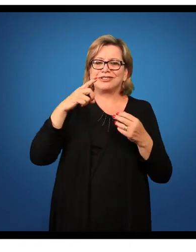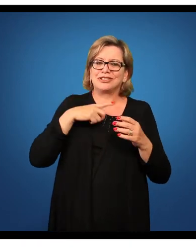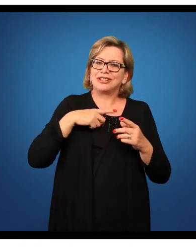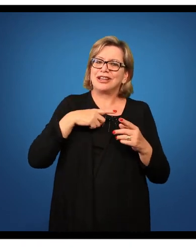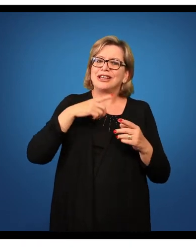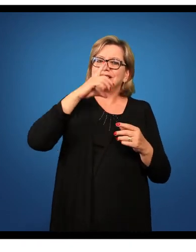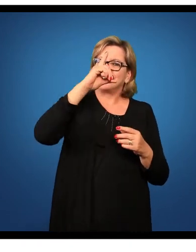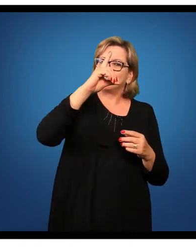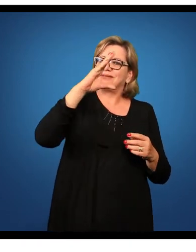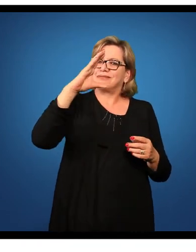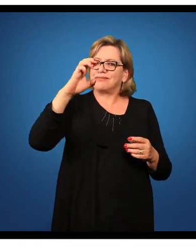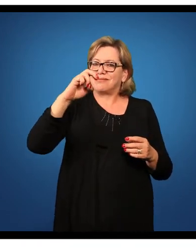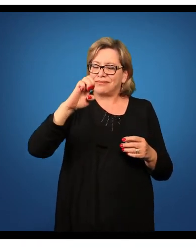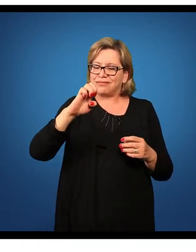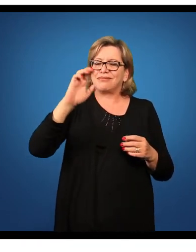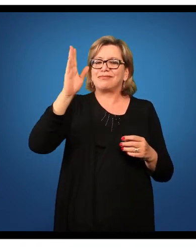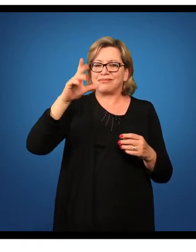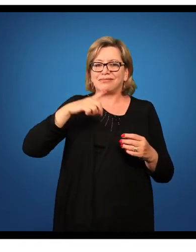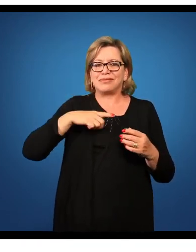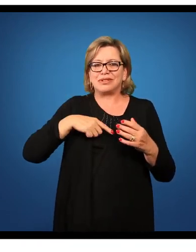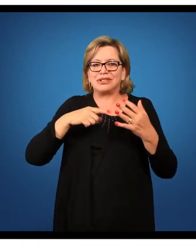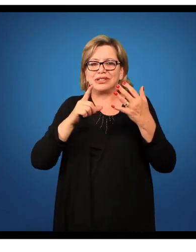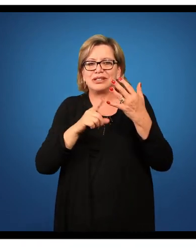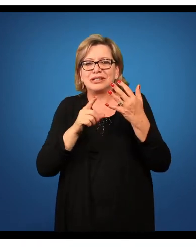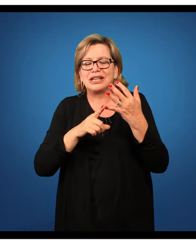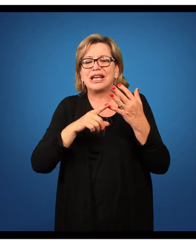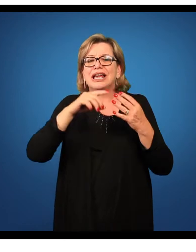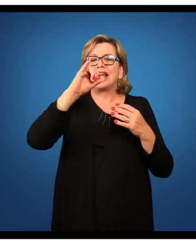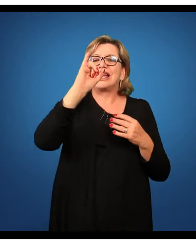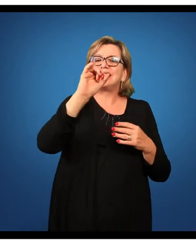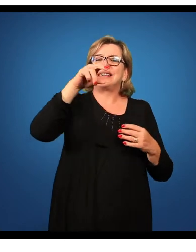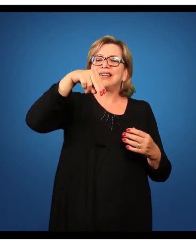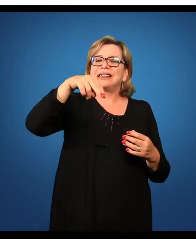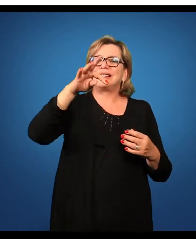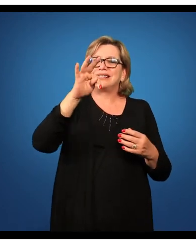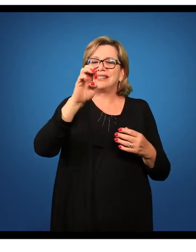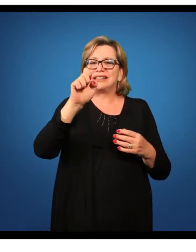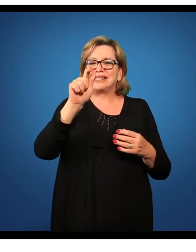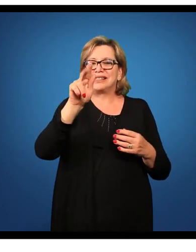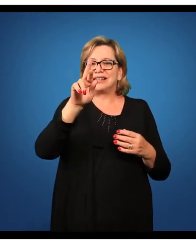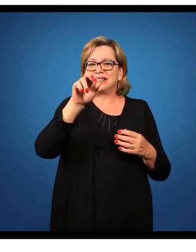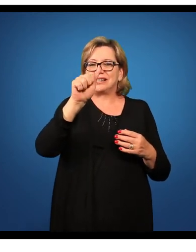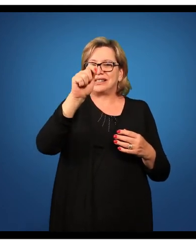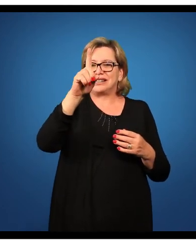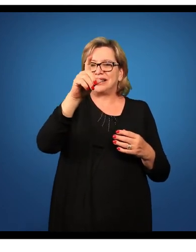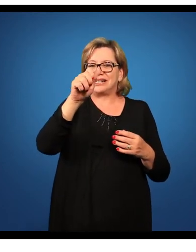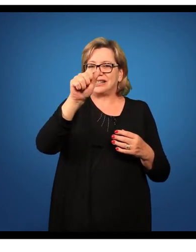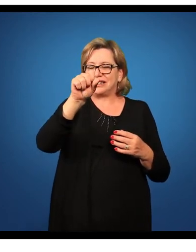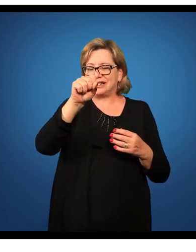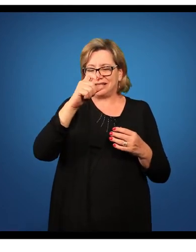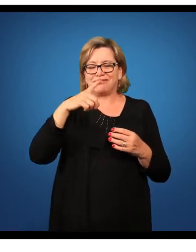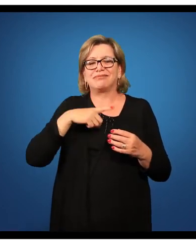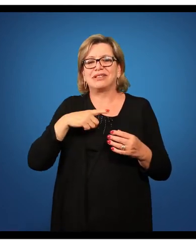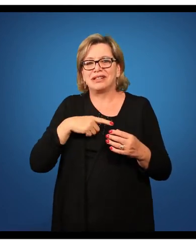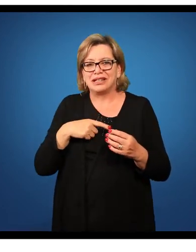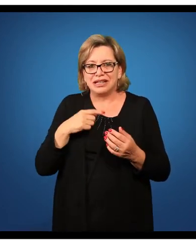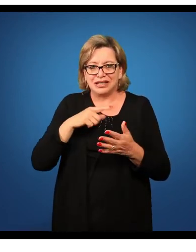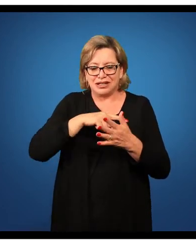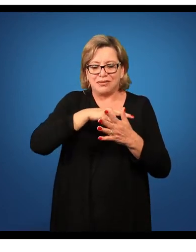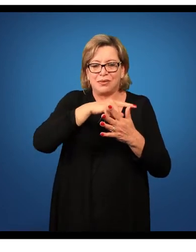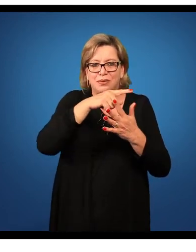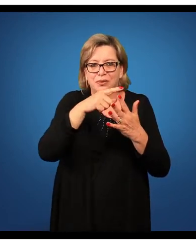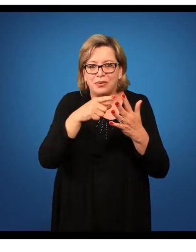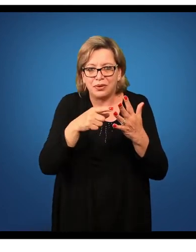diretriz do nosso estado que seriam as artes integradas então a gente tem o trabalho com arte com cada linguagem